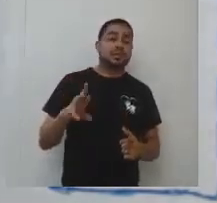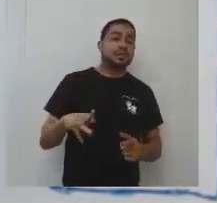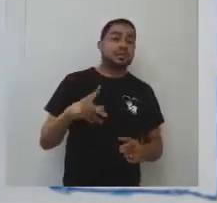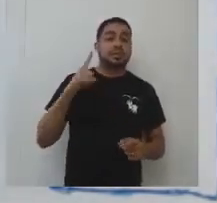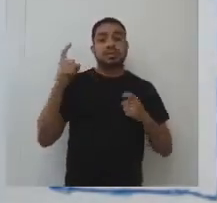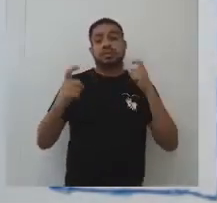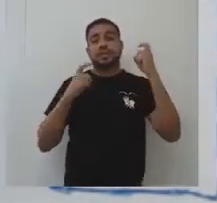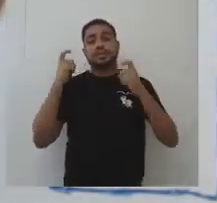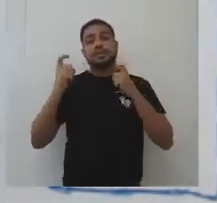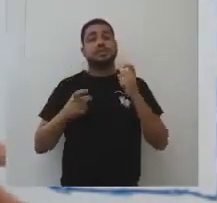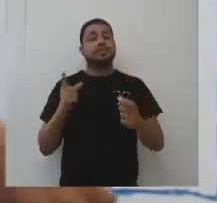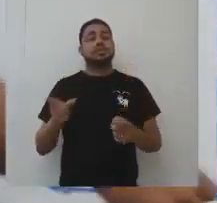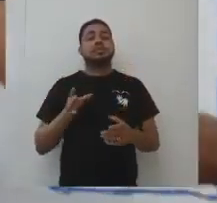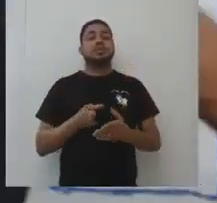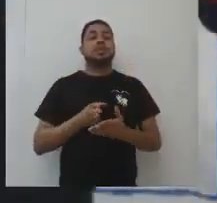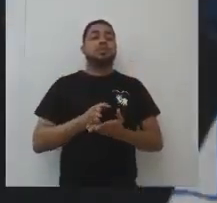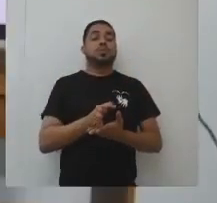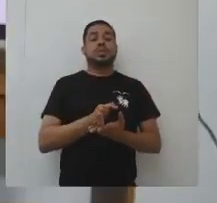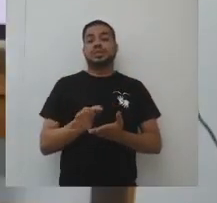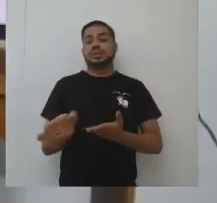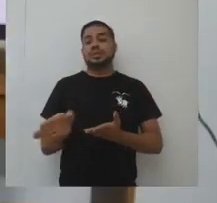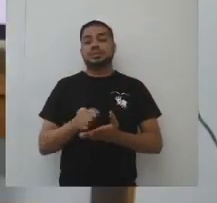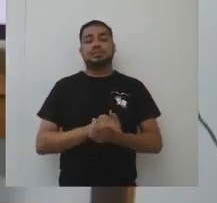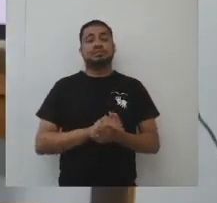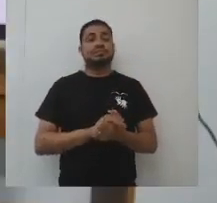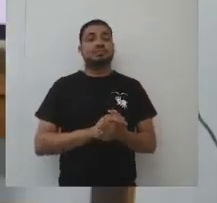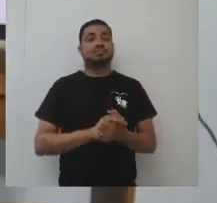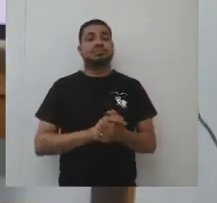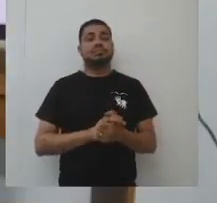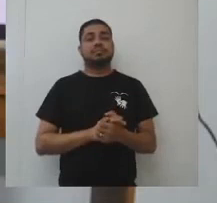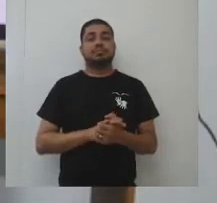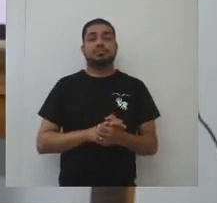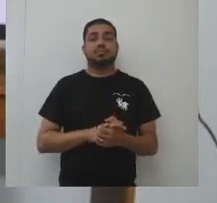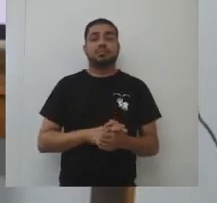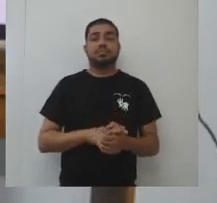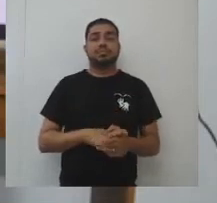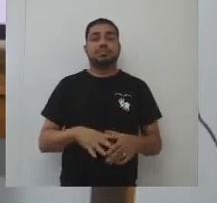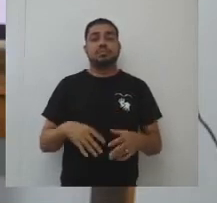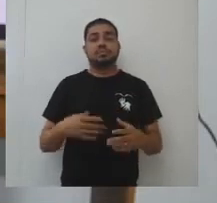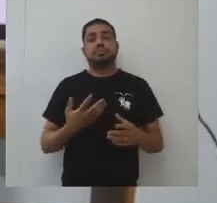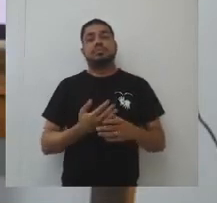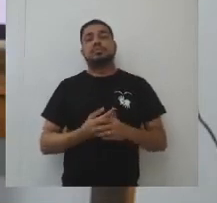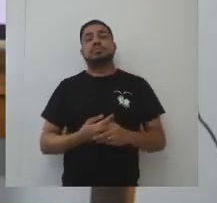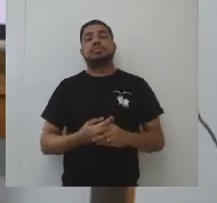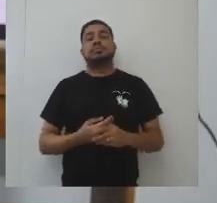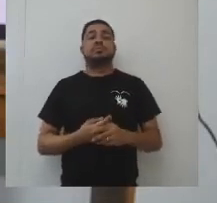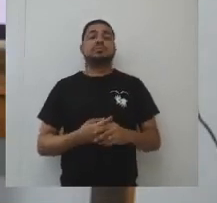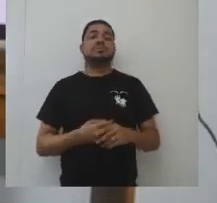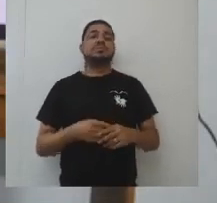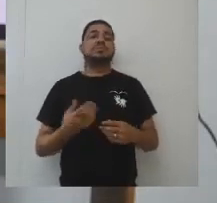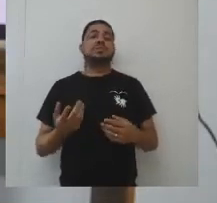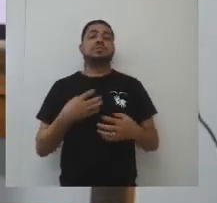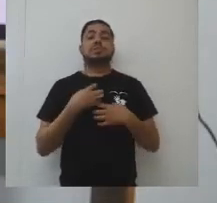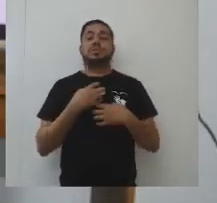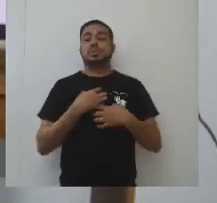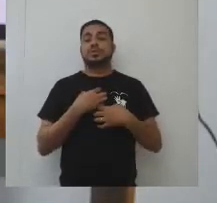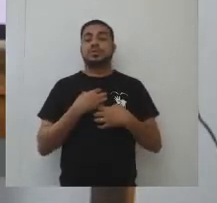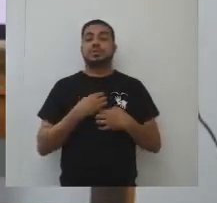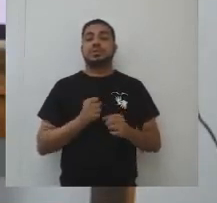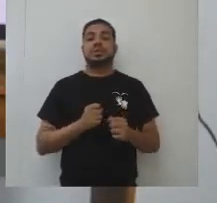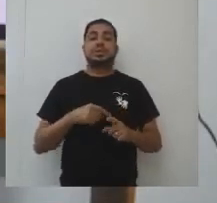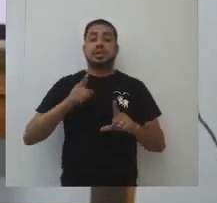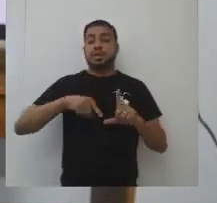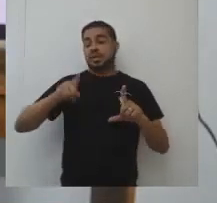com a orientação, que não tem no universo escalar. Bom, o comportamento gráfico